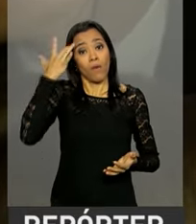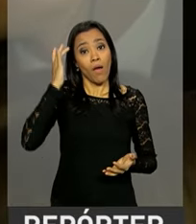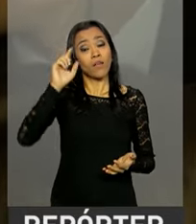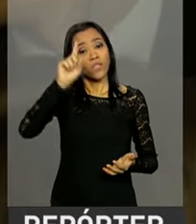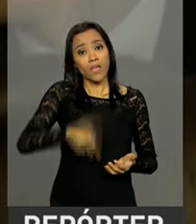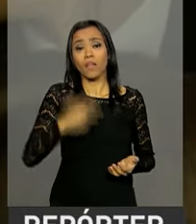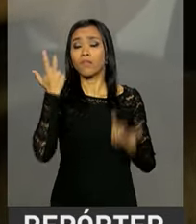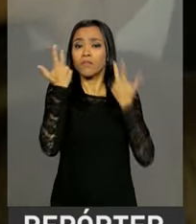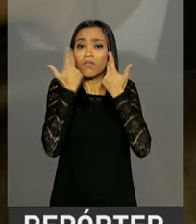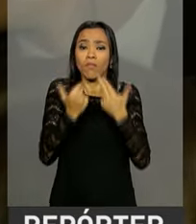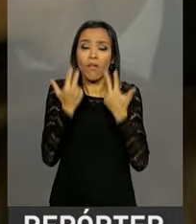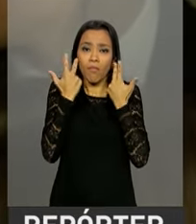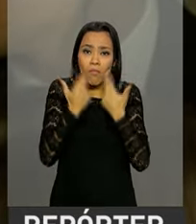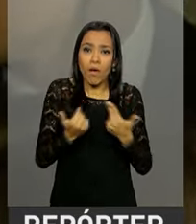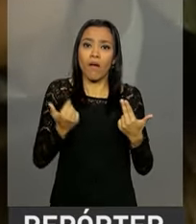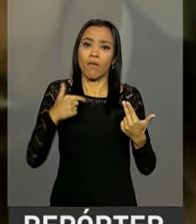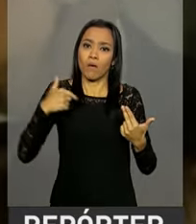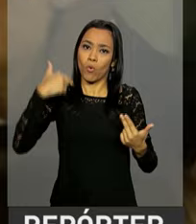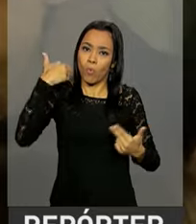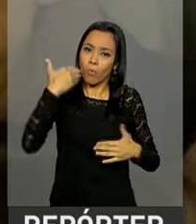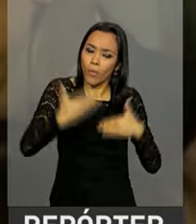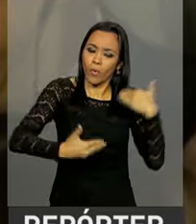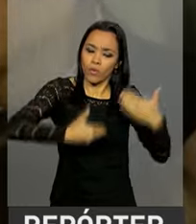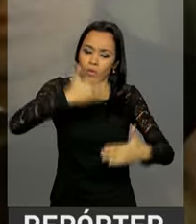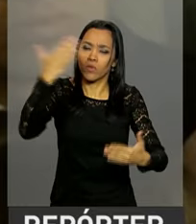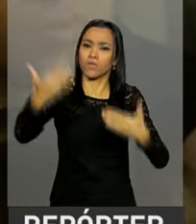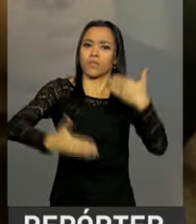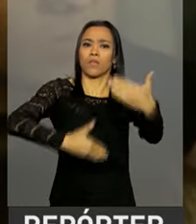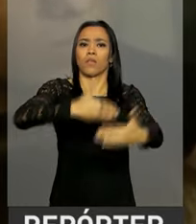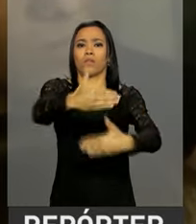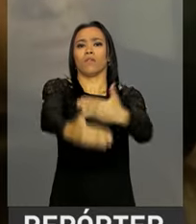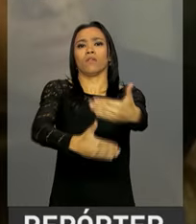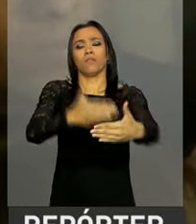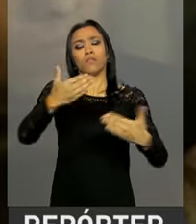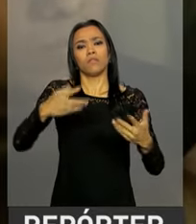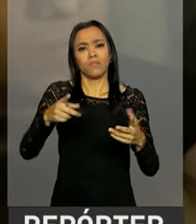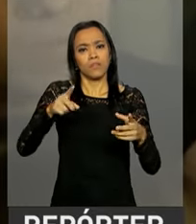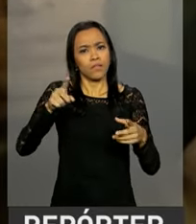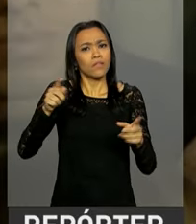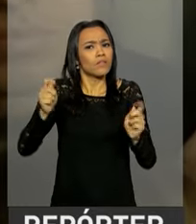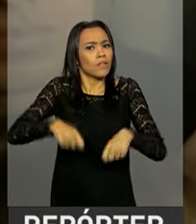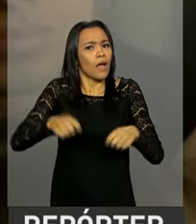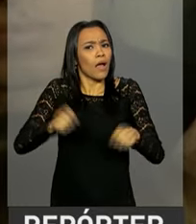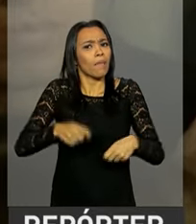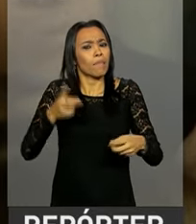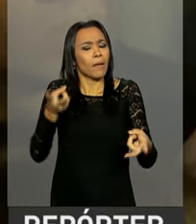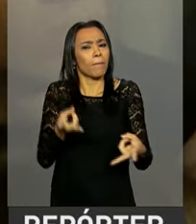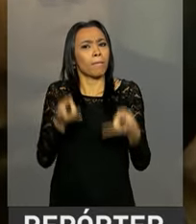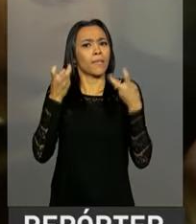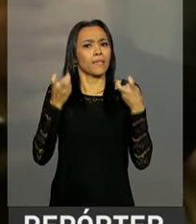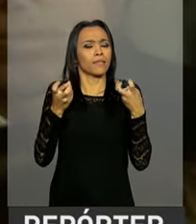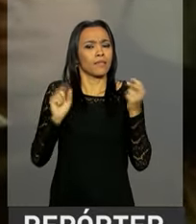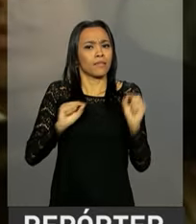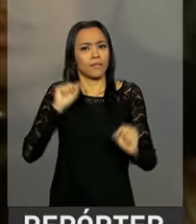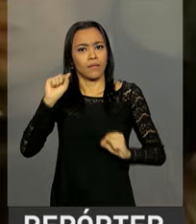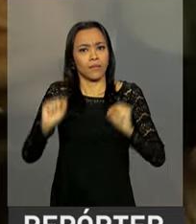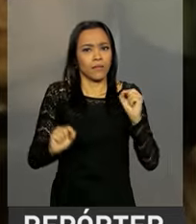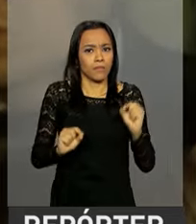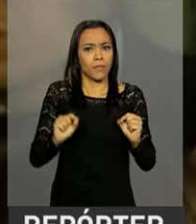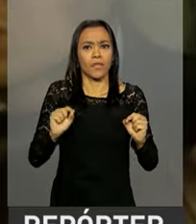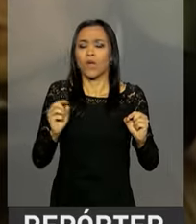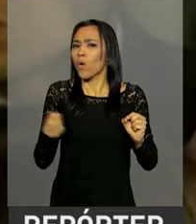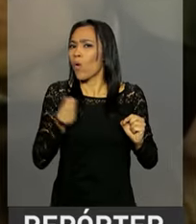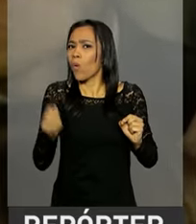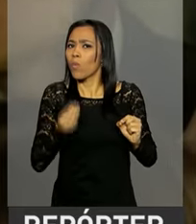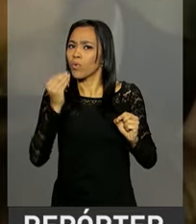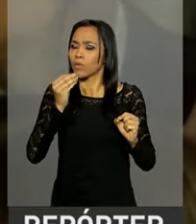absolutamente normal e que, inclusive, é possível prever no tempo como depois